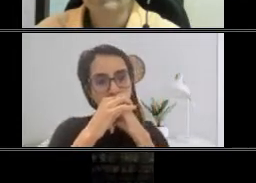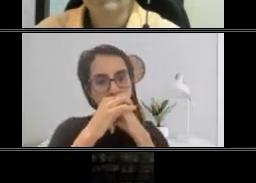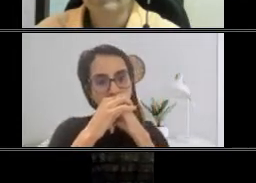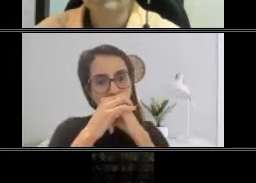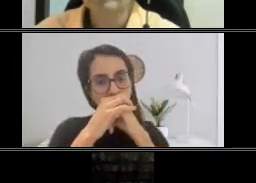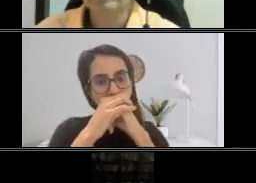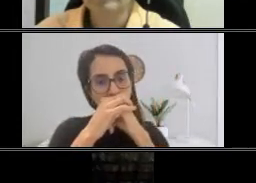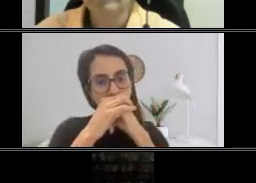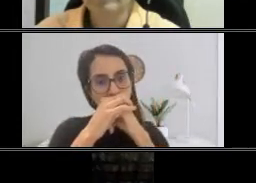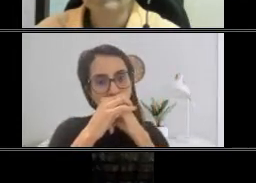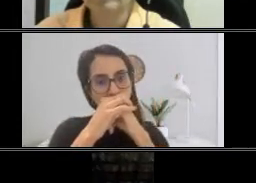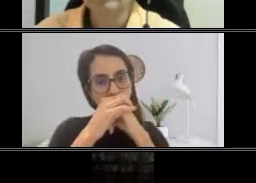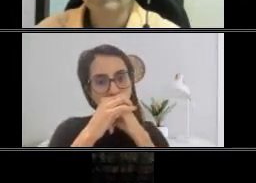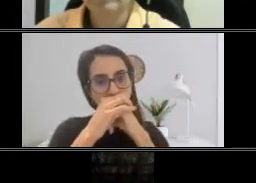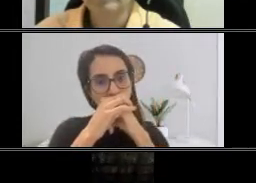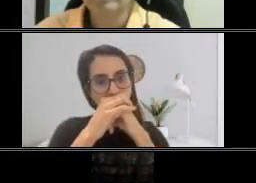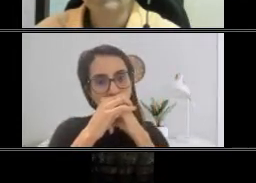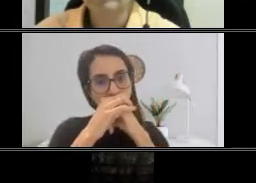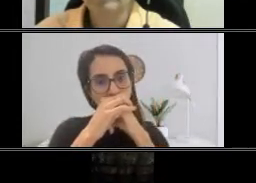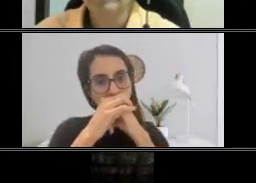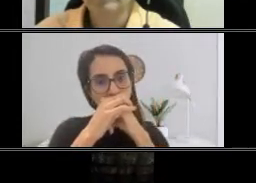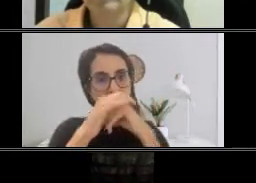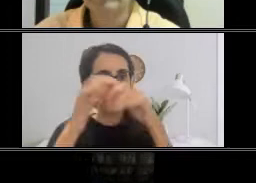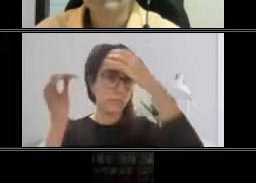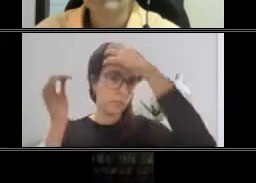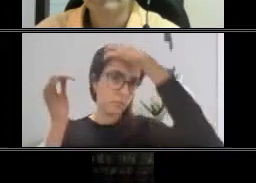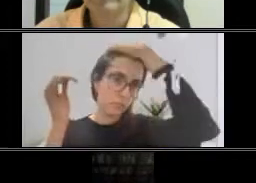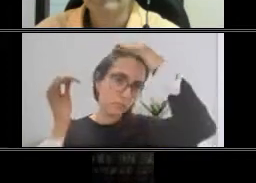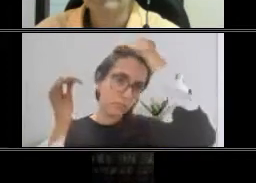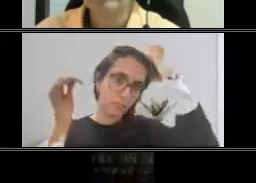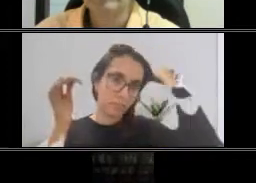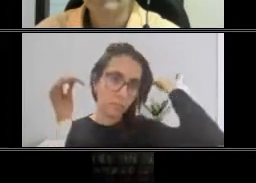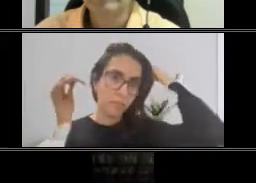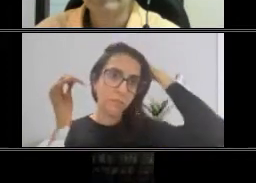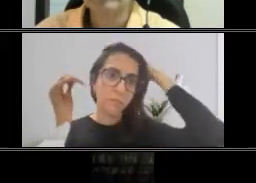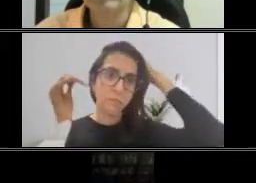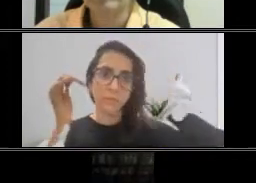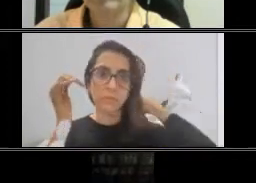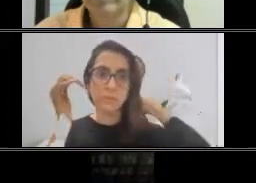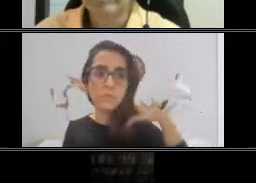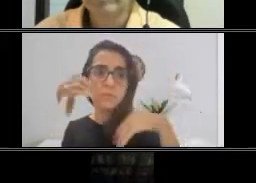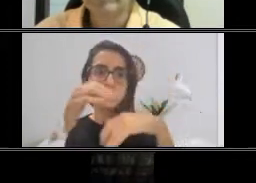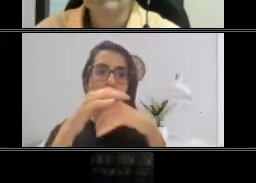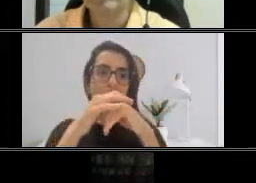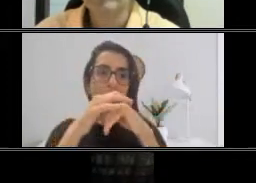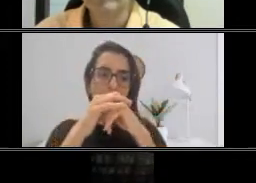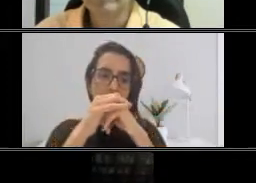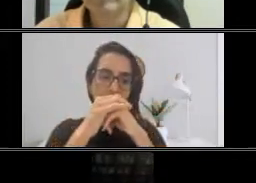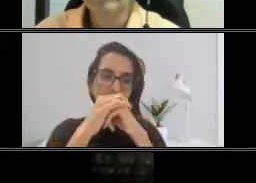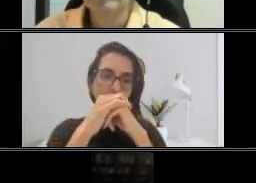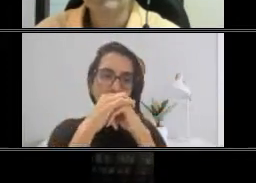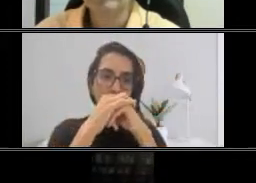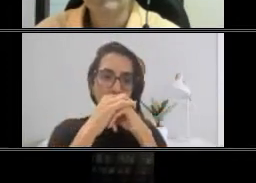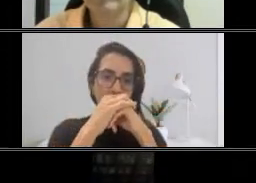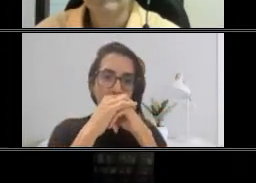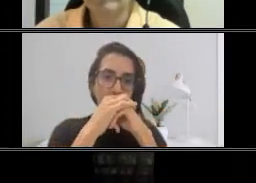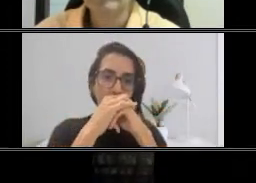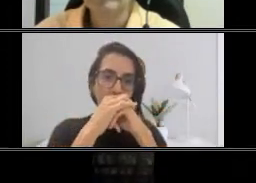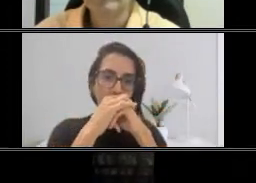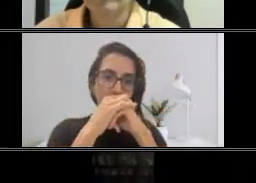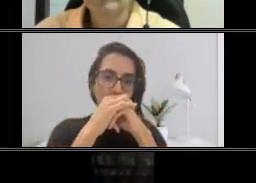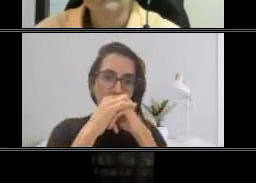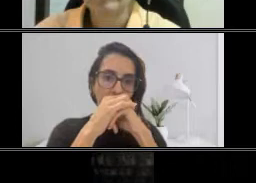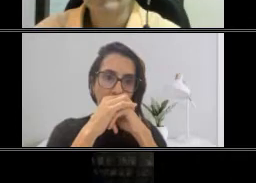às vezes vai até mais tarde, até 1, 2 anos de idade. Um sono difícil,